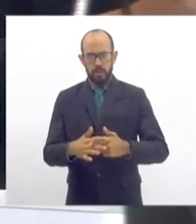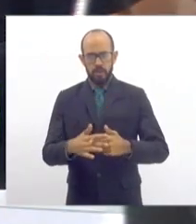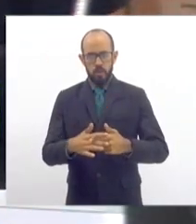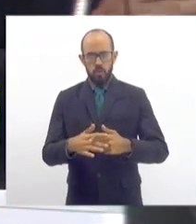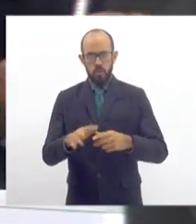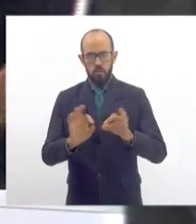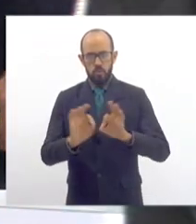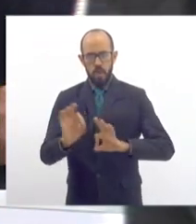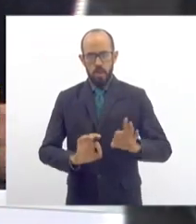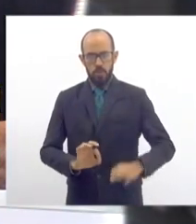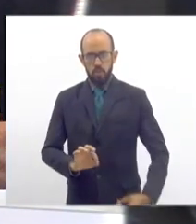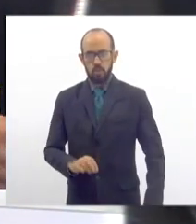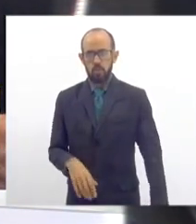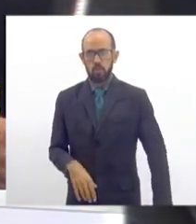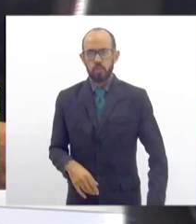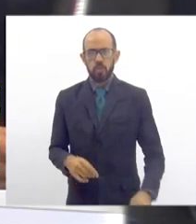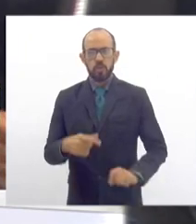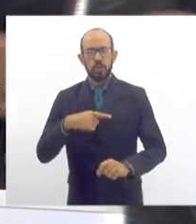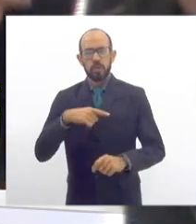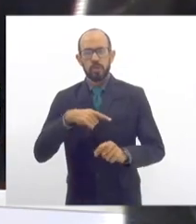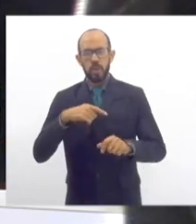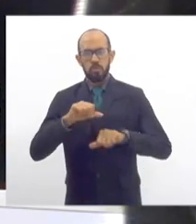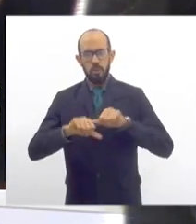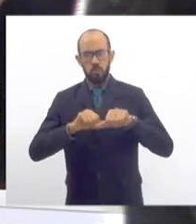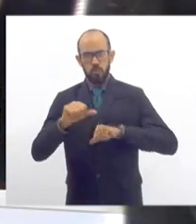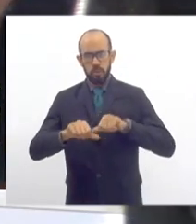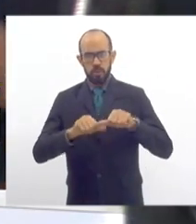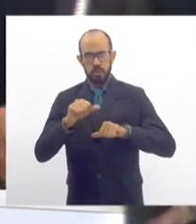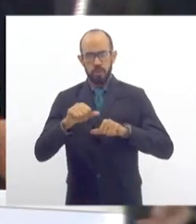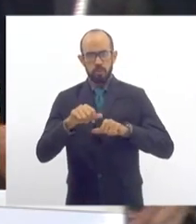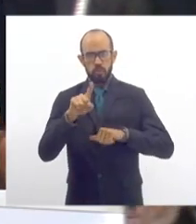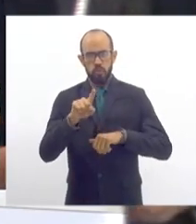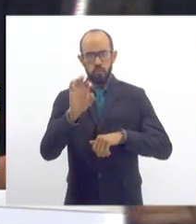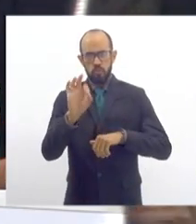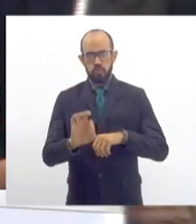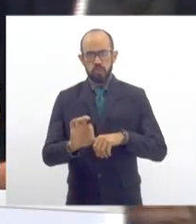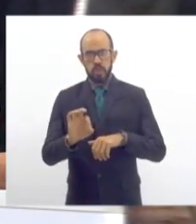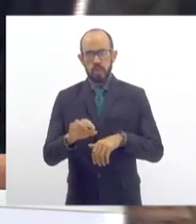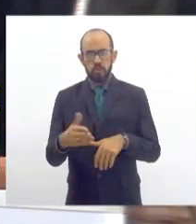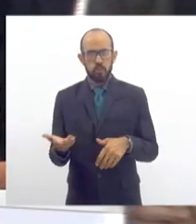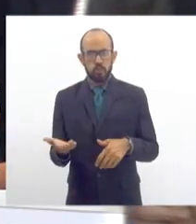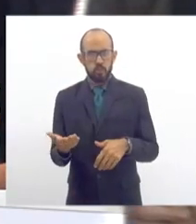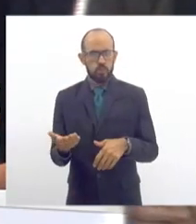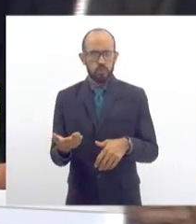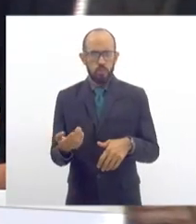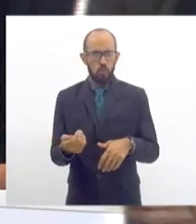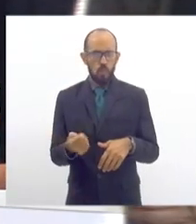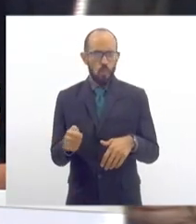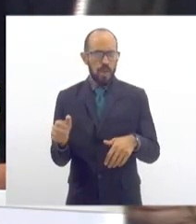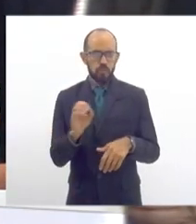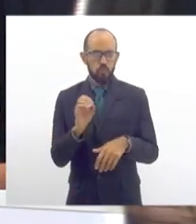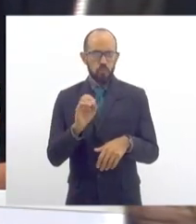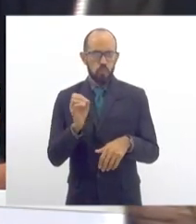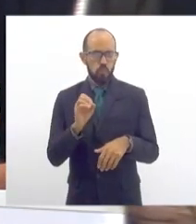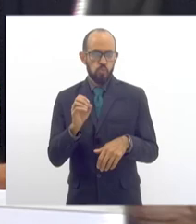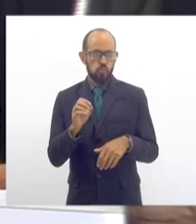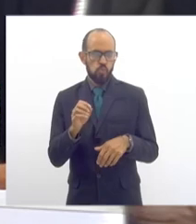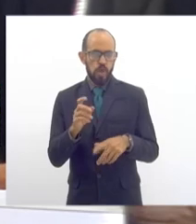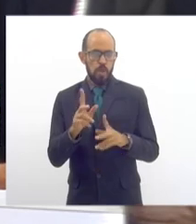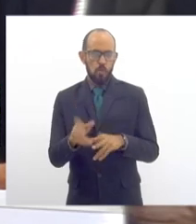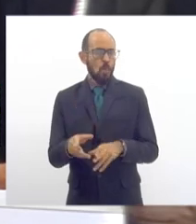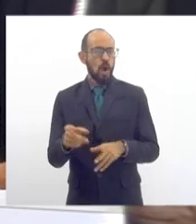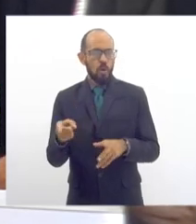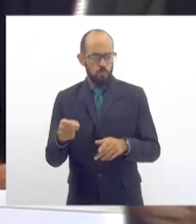de vocês é um plano que tem uma mudança de nível de 1%, que é algo, quase nenhum plano tem, é algo muito pequeno, precisa